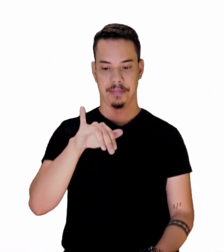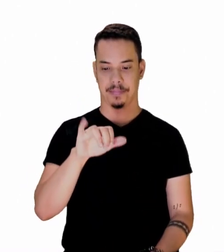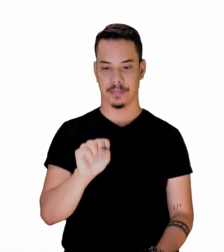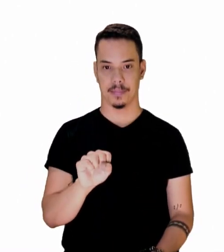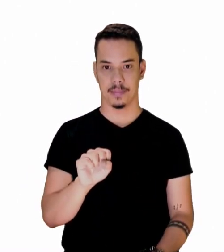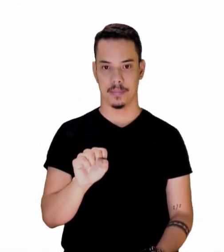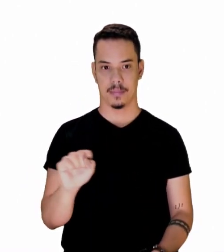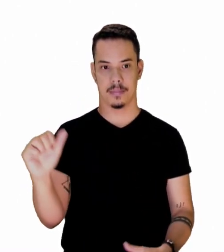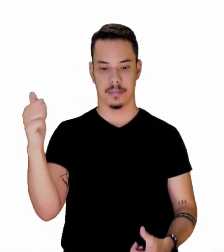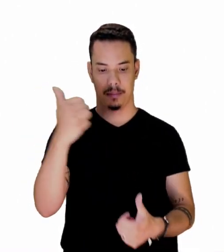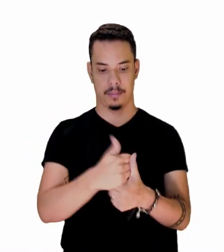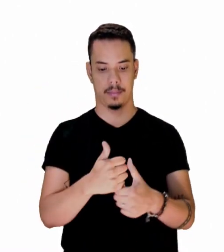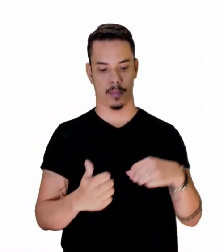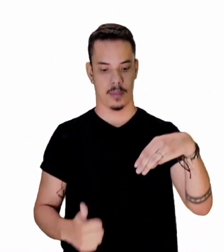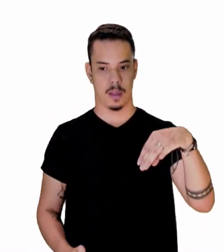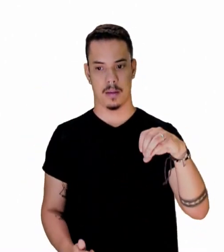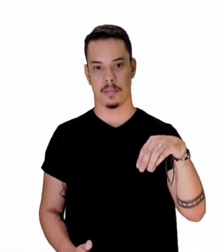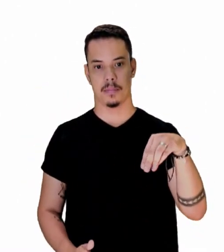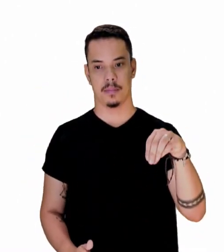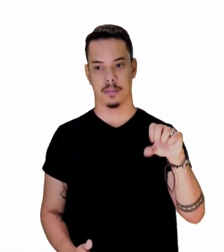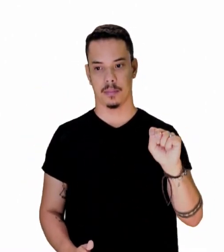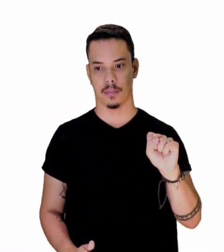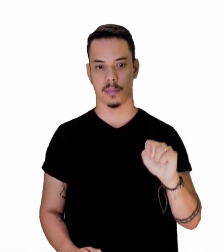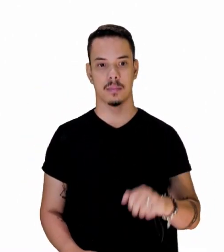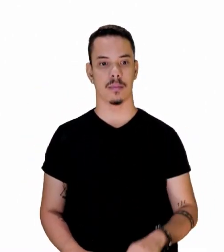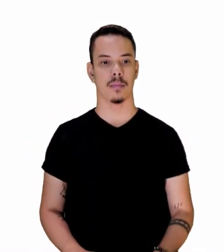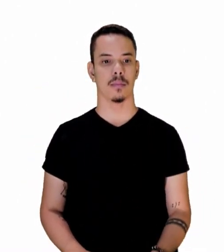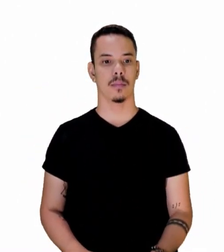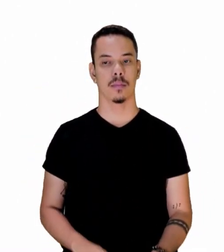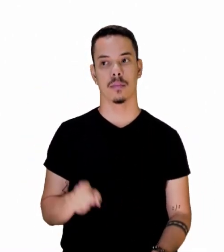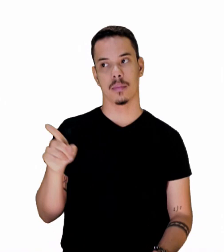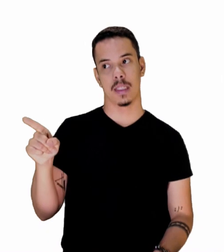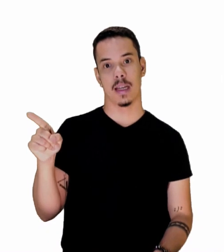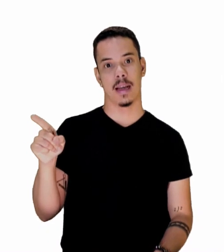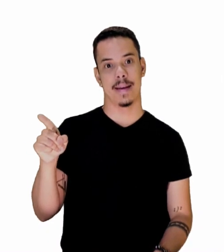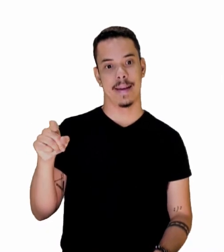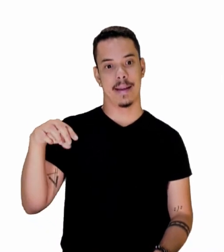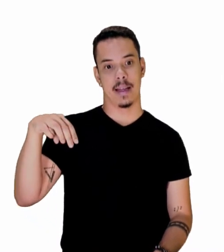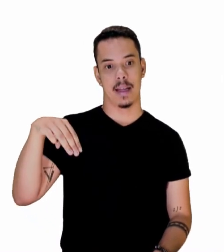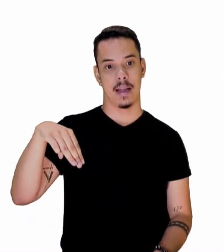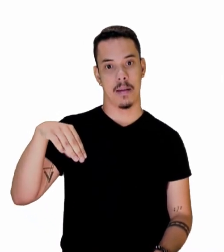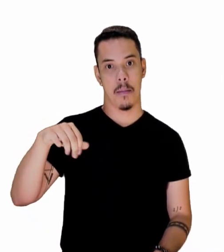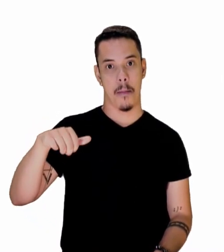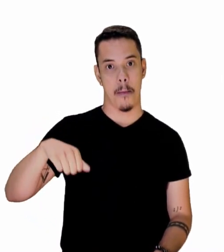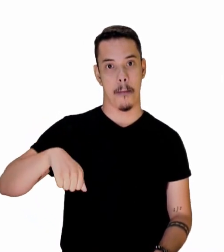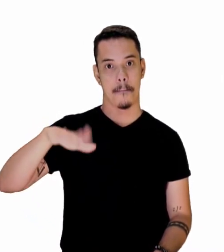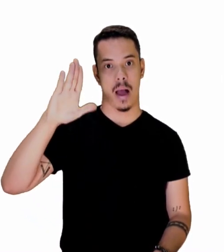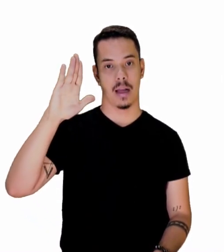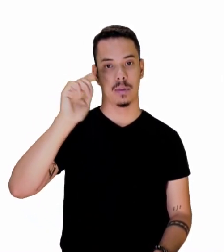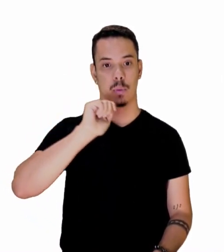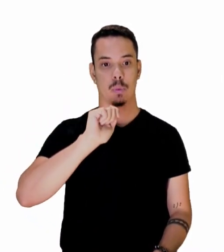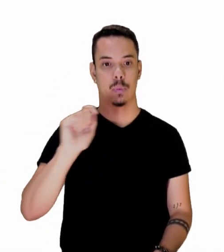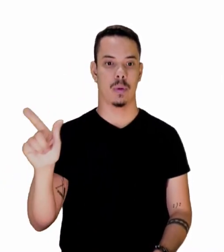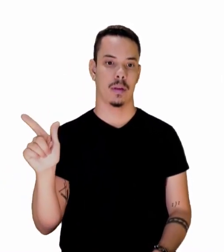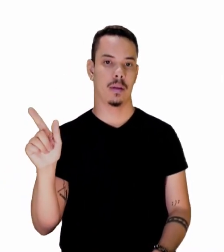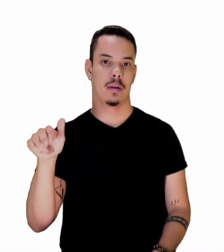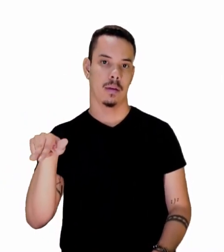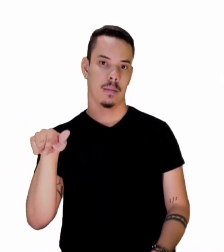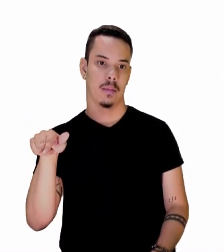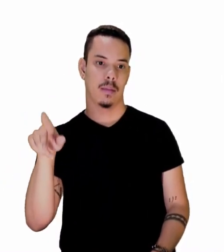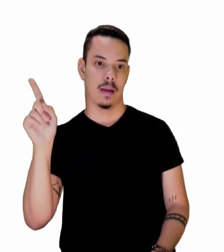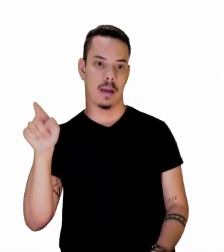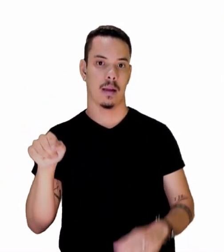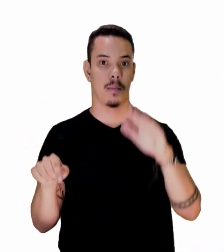por quem? Por menos. Ela é mais alta que a irmã. Ela é menos alta que